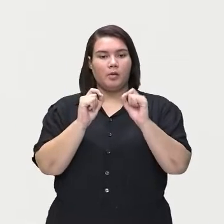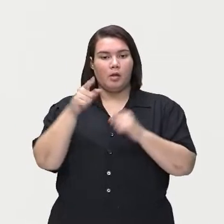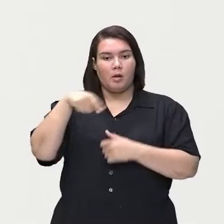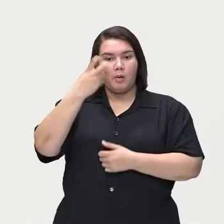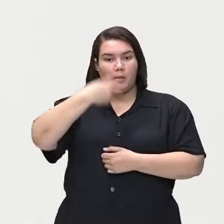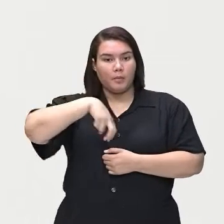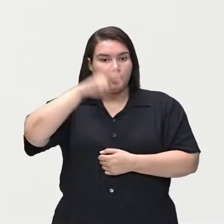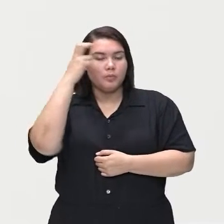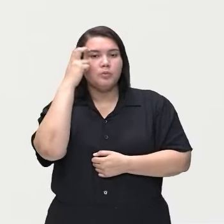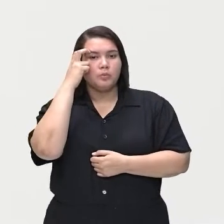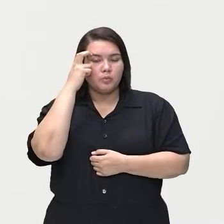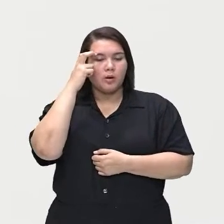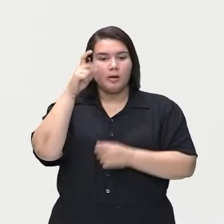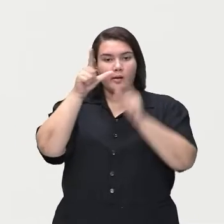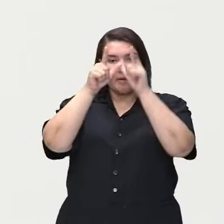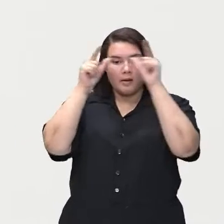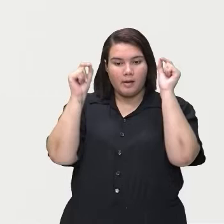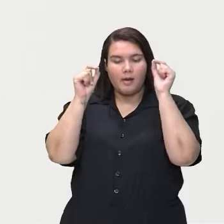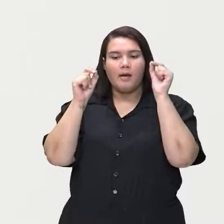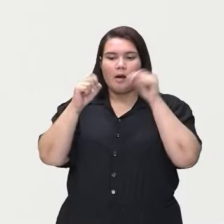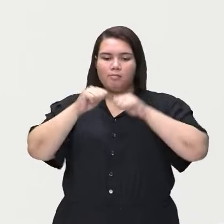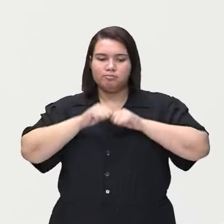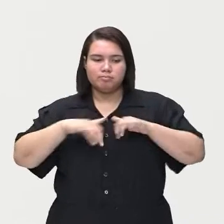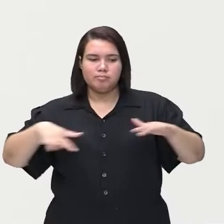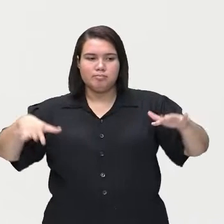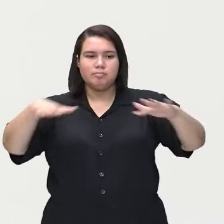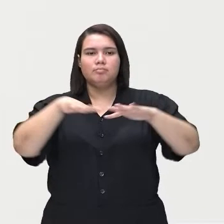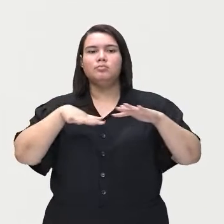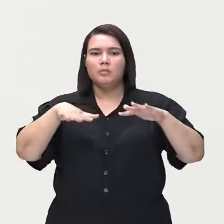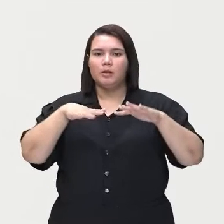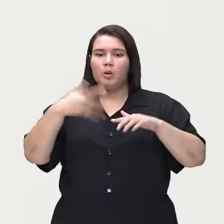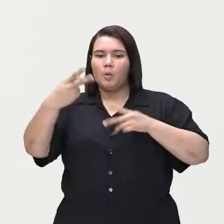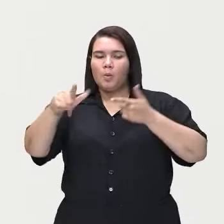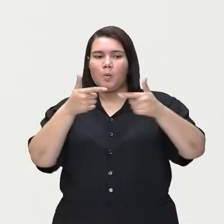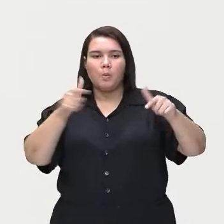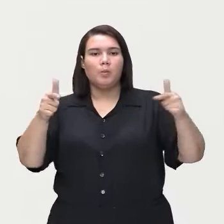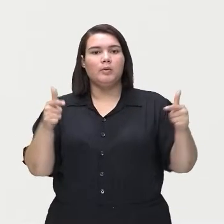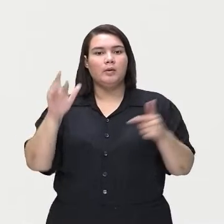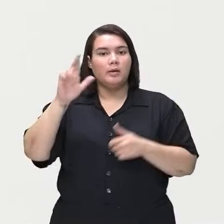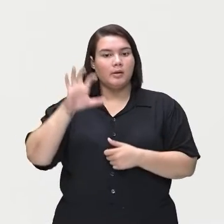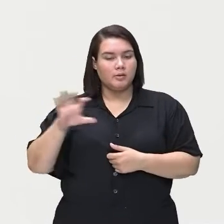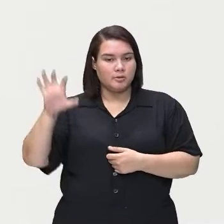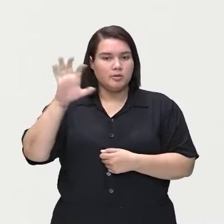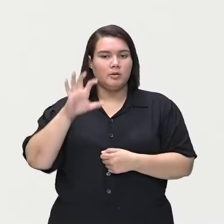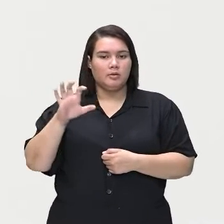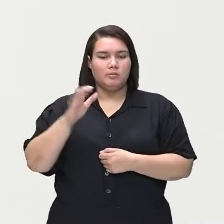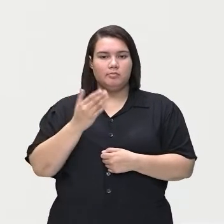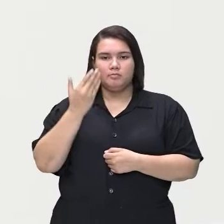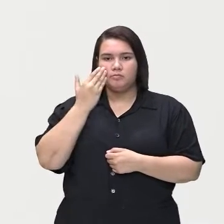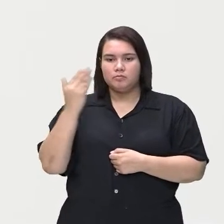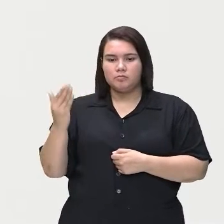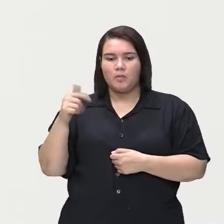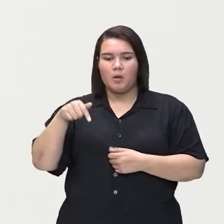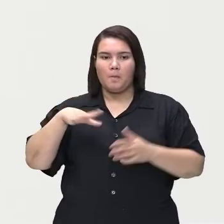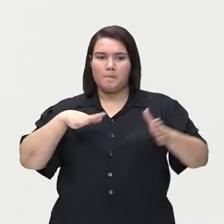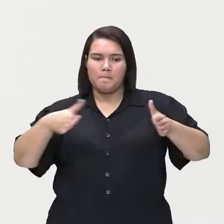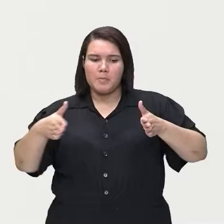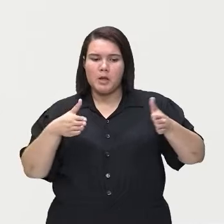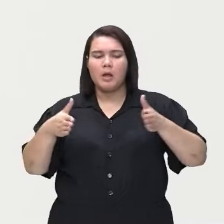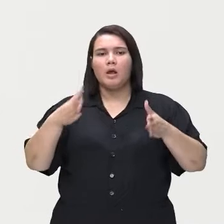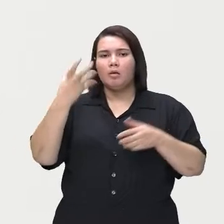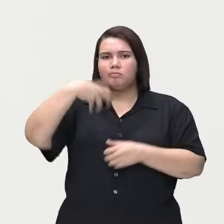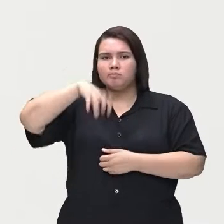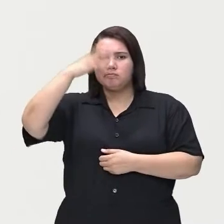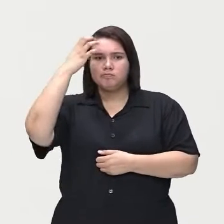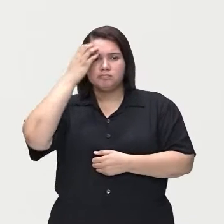cultura grega nas regiões que acabou conquistando. Macedônia foi um grande império